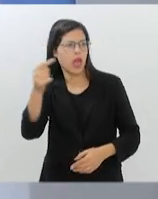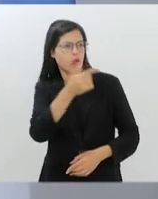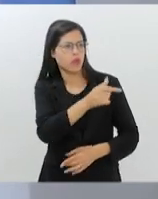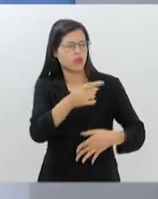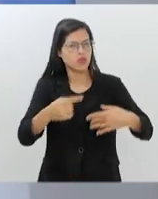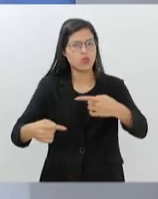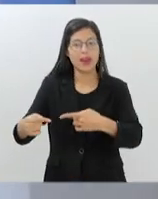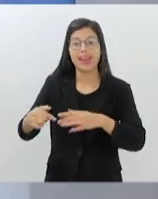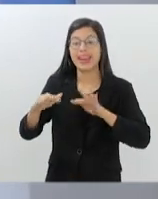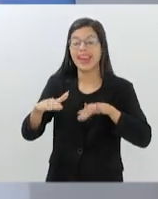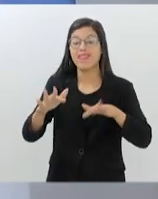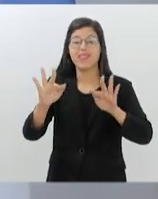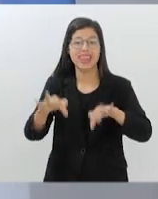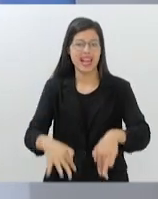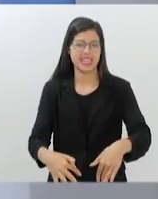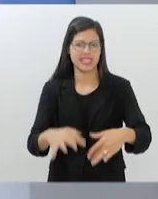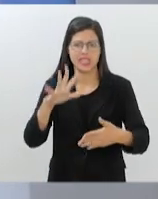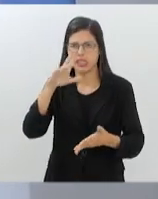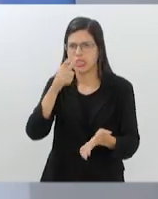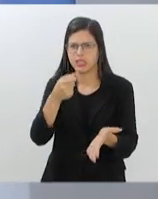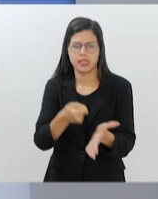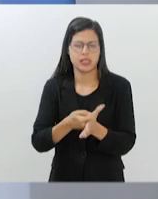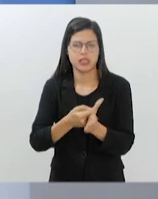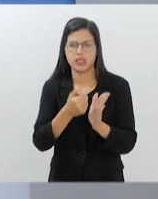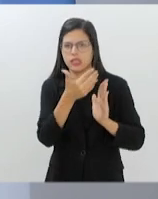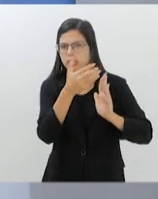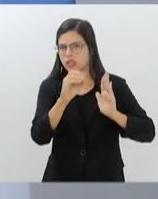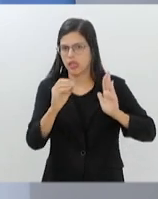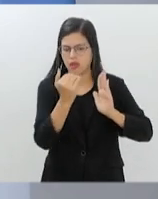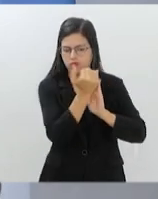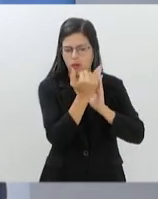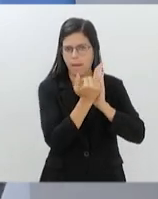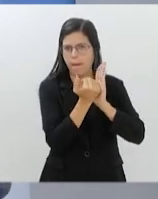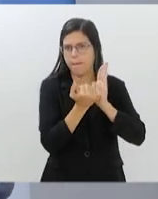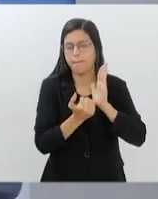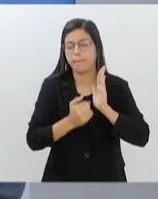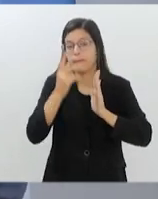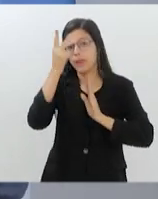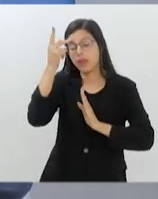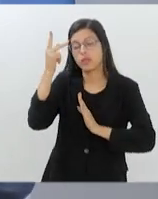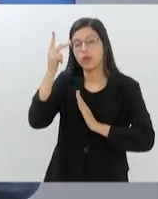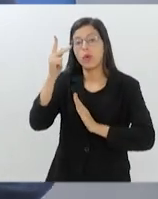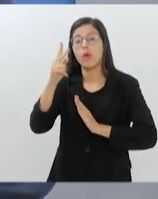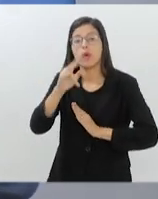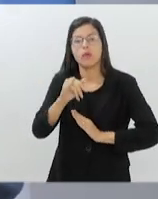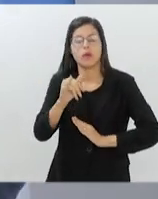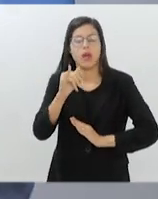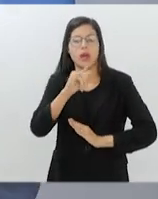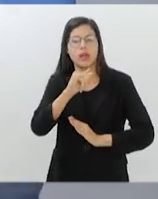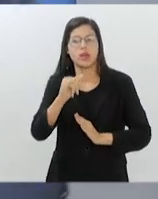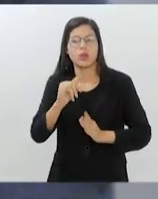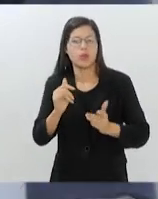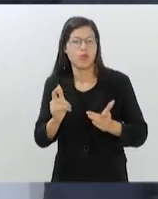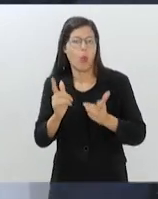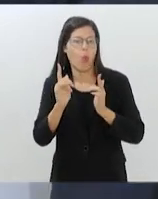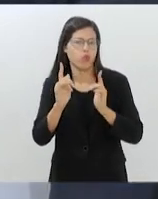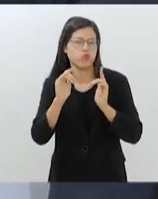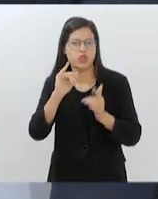finaliza a lista final esses esses 100 são os 100 que vão poder curtir o